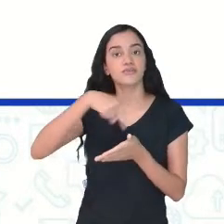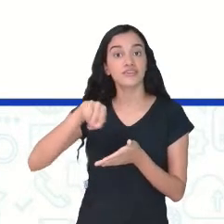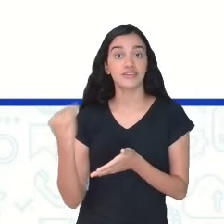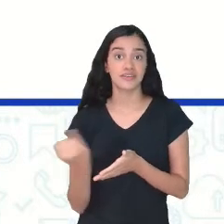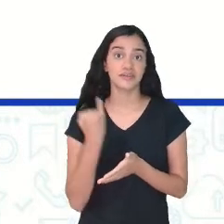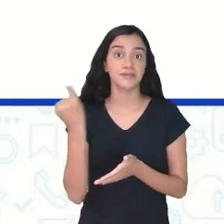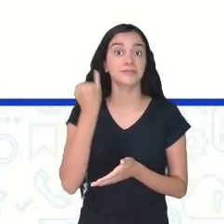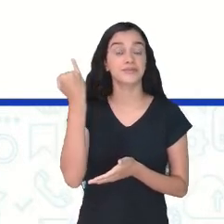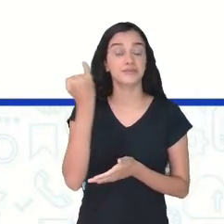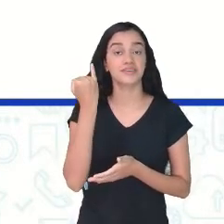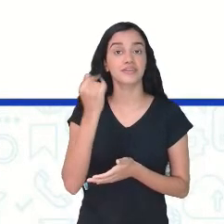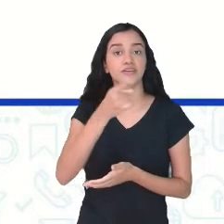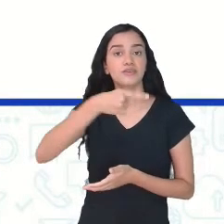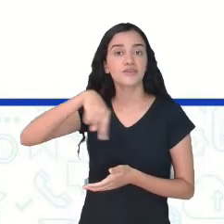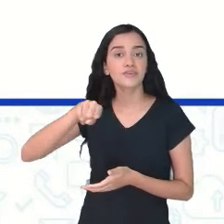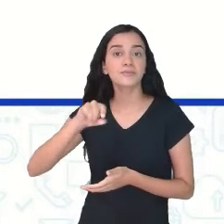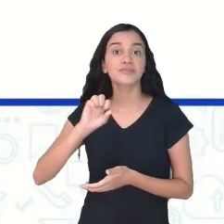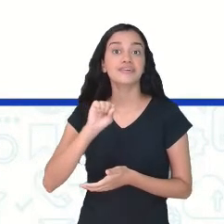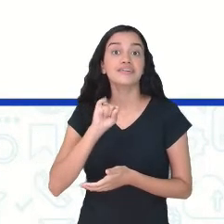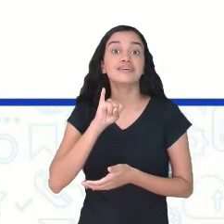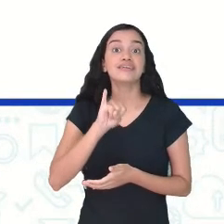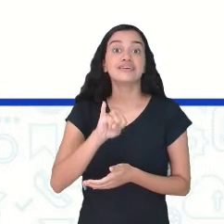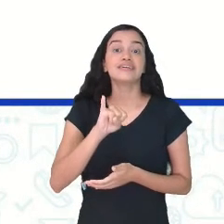importante também que vocês digam